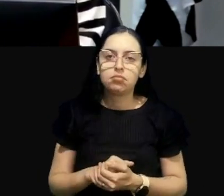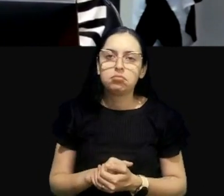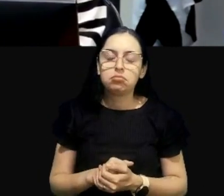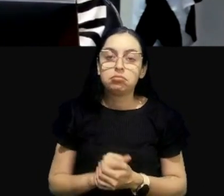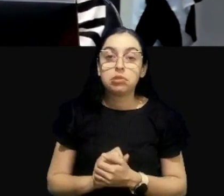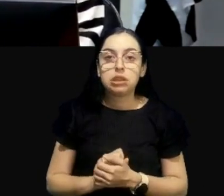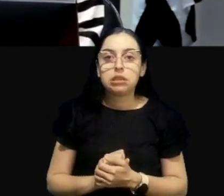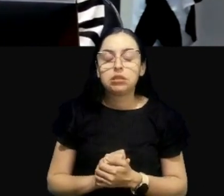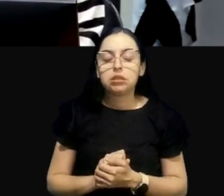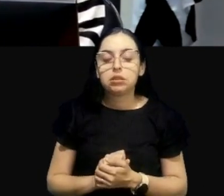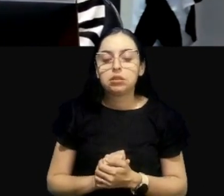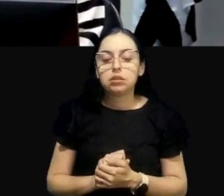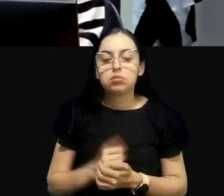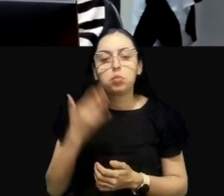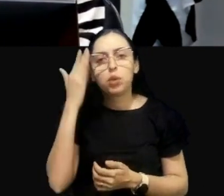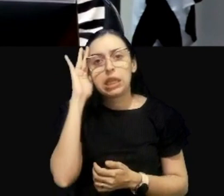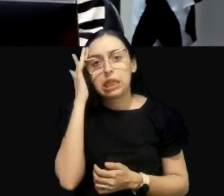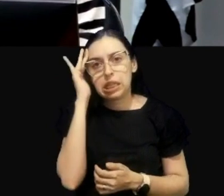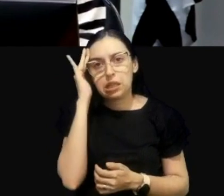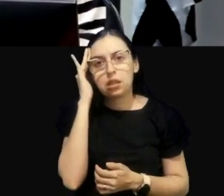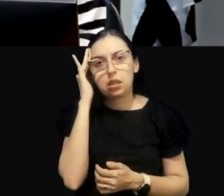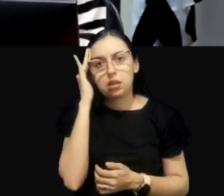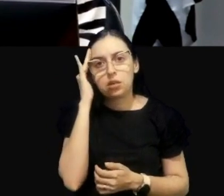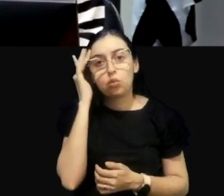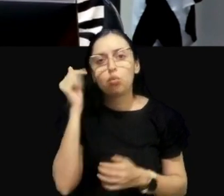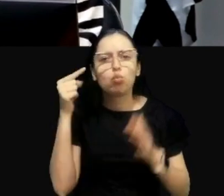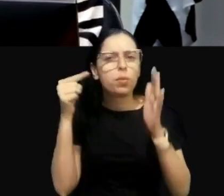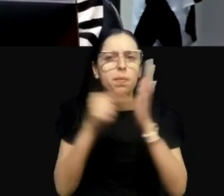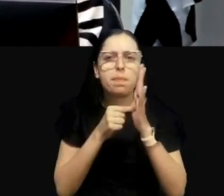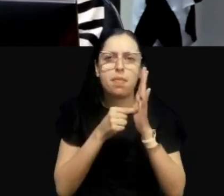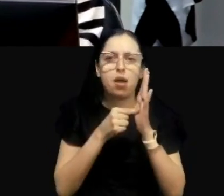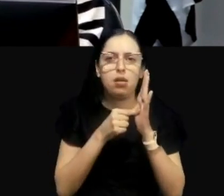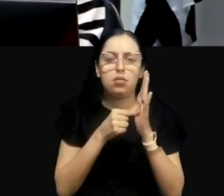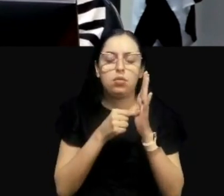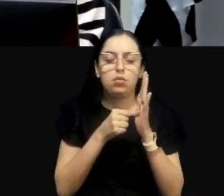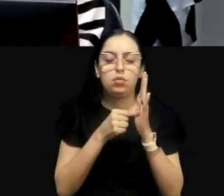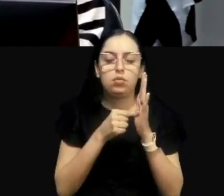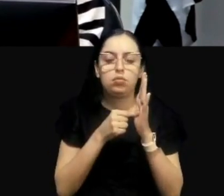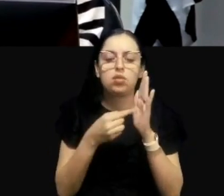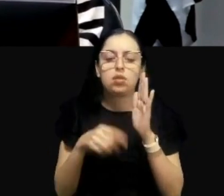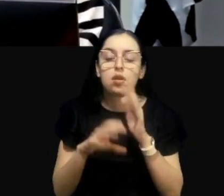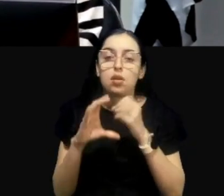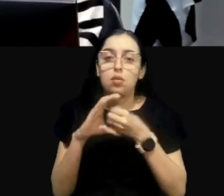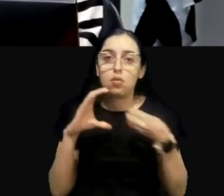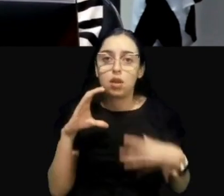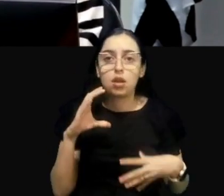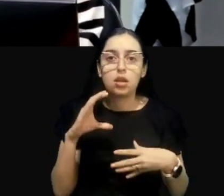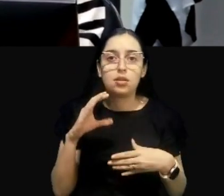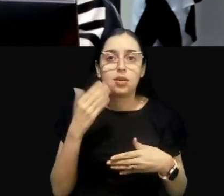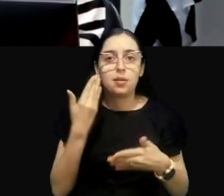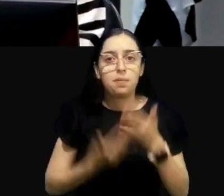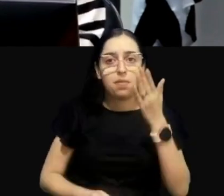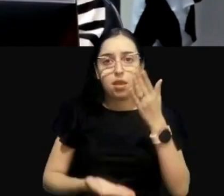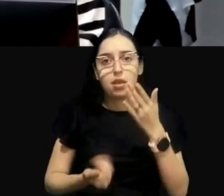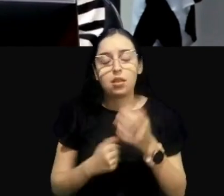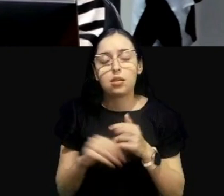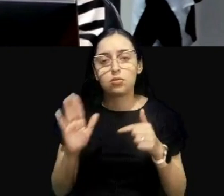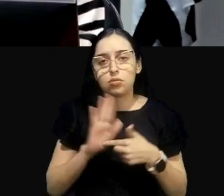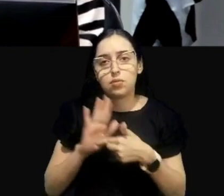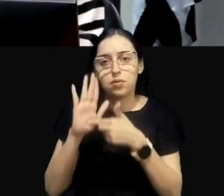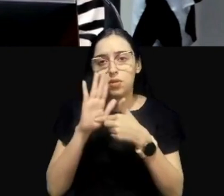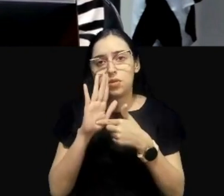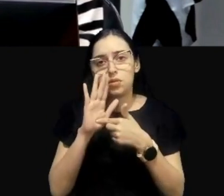então, entendendo o que seria esse impacto, né, que vai caracterizar o dano, nós trouxemos aqui